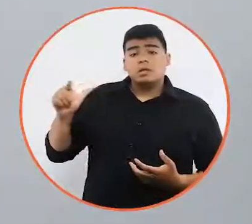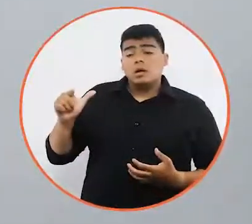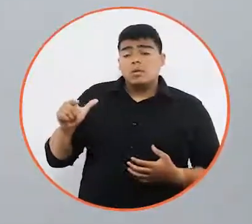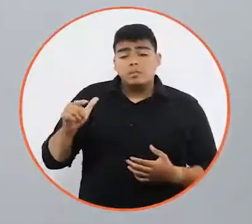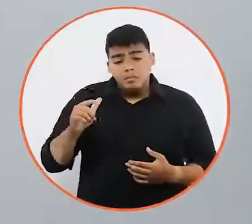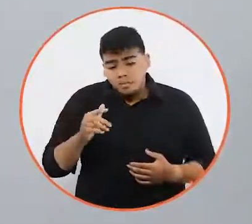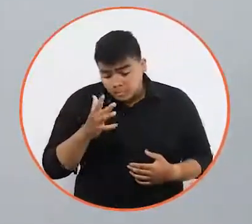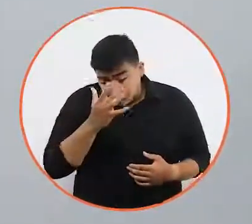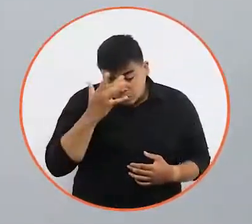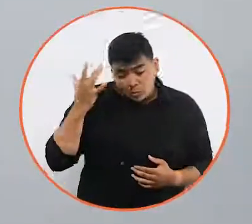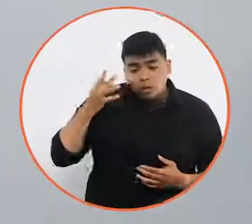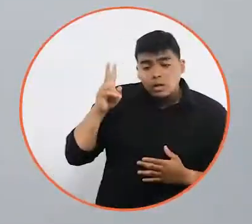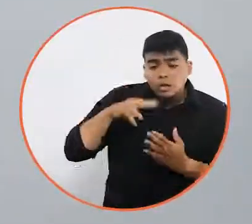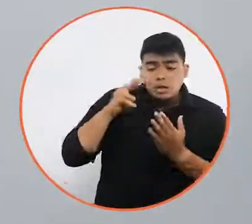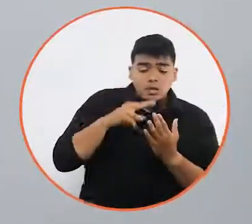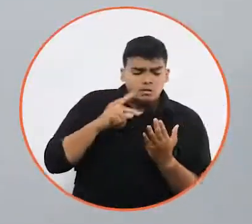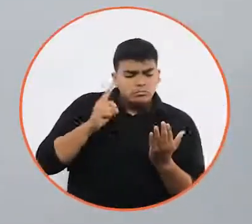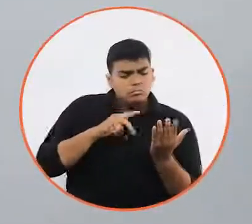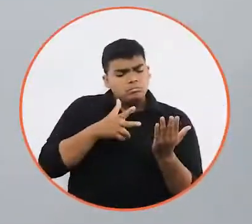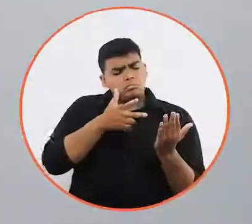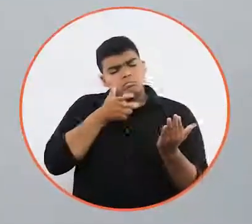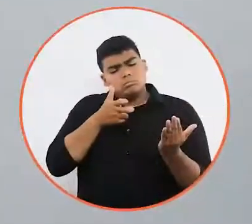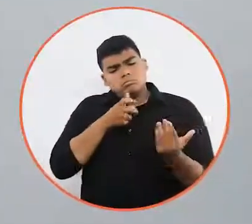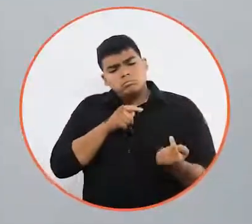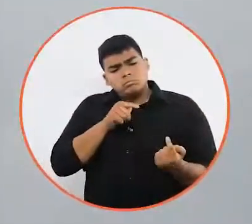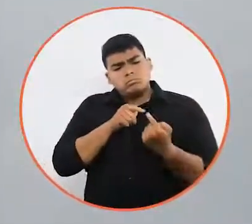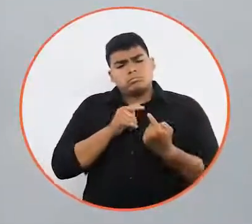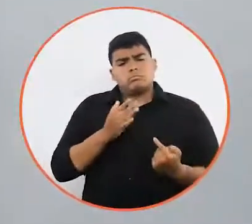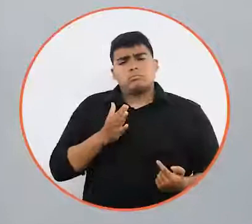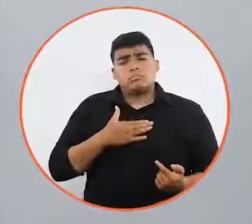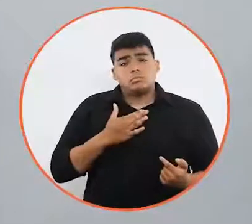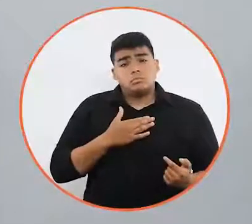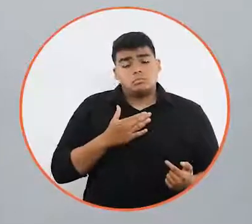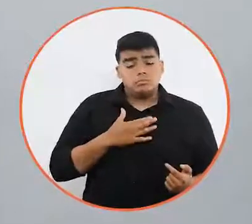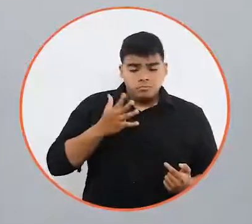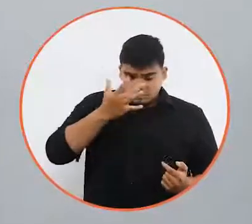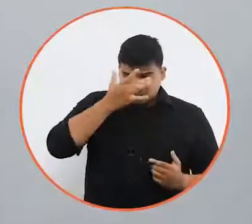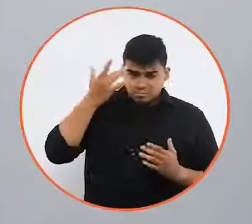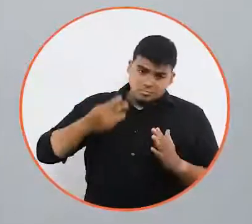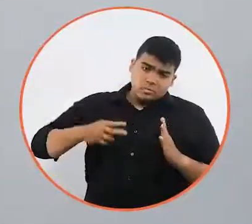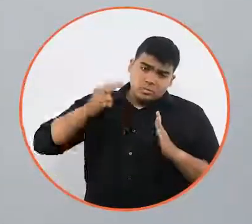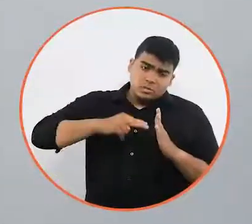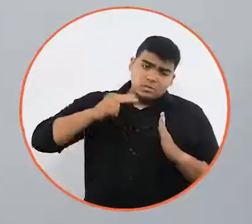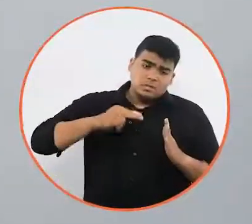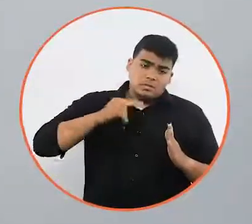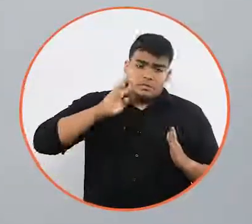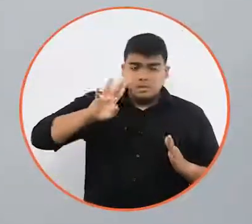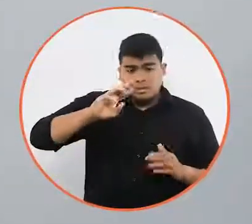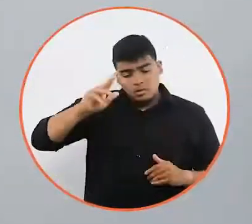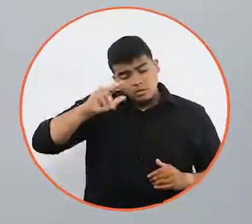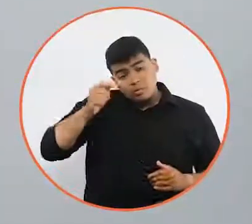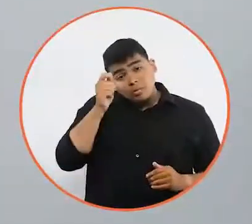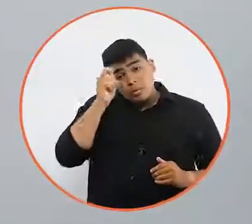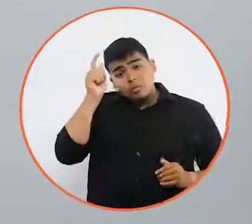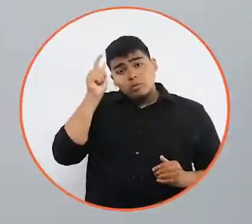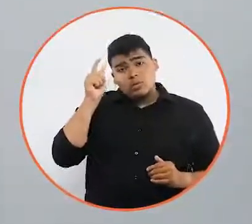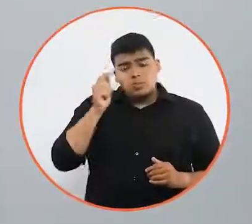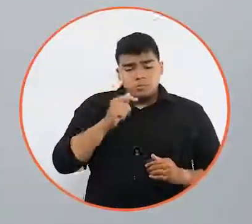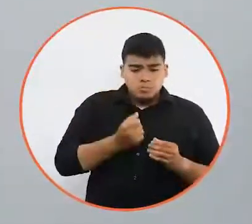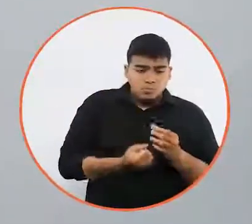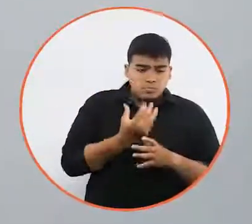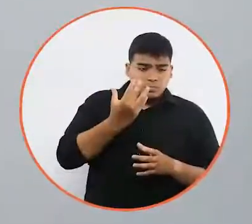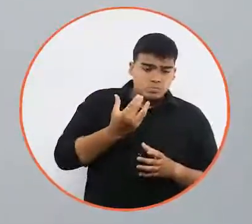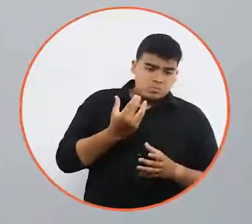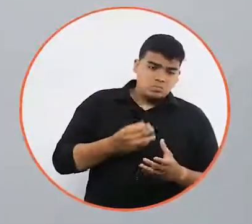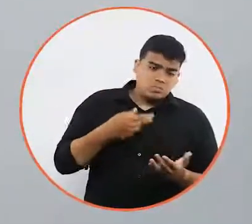vai ler aquele texto vai se identificar exatamente com aquilo que está lá enquanto sentimento. Mas não podemos confundir o criador